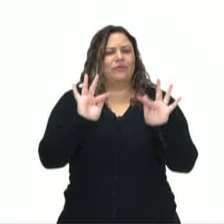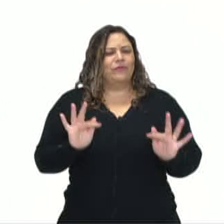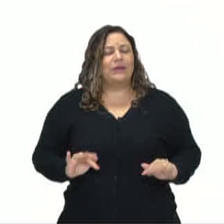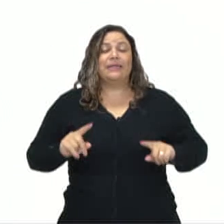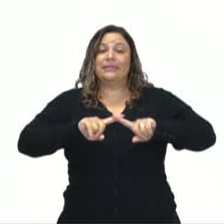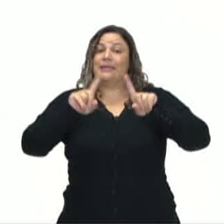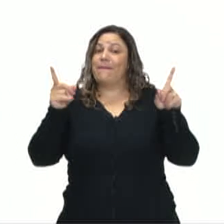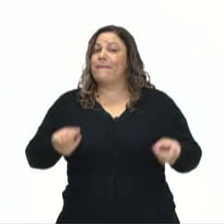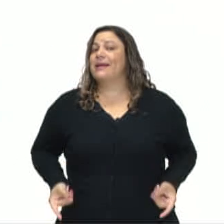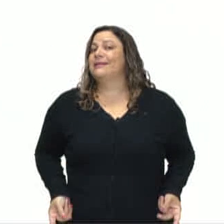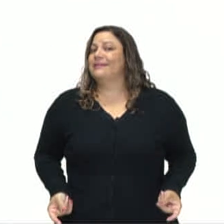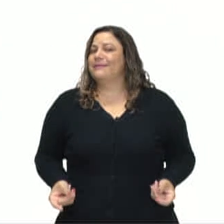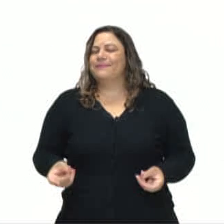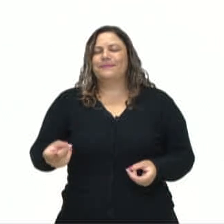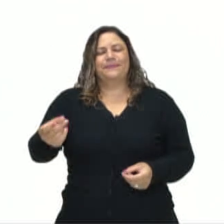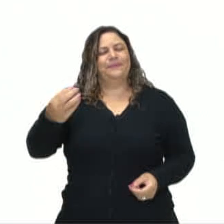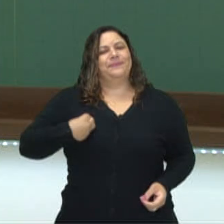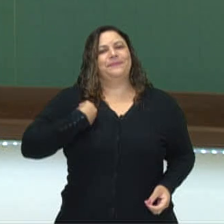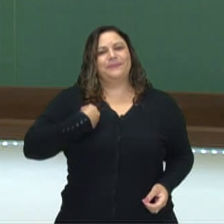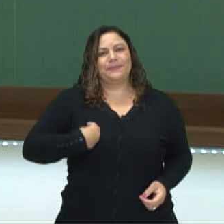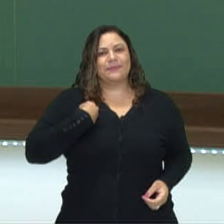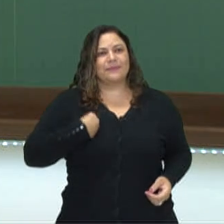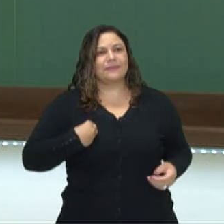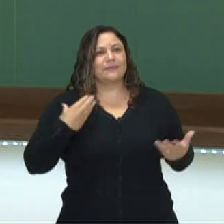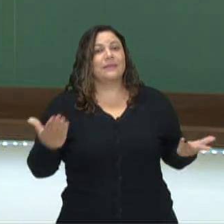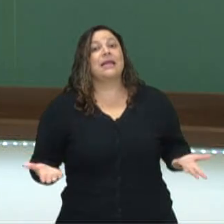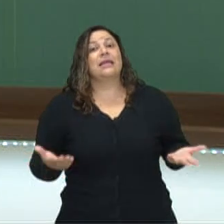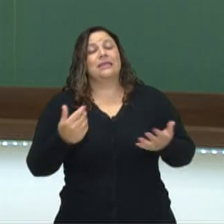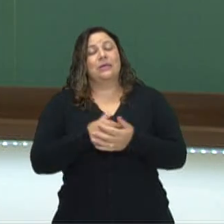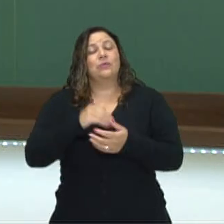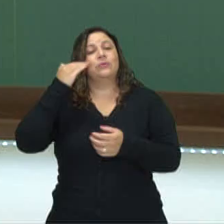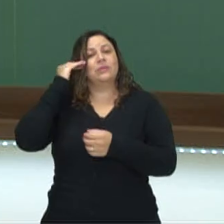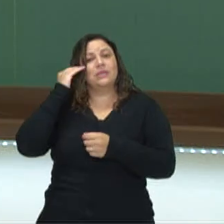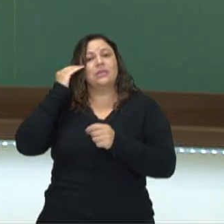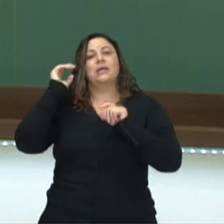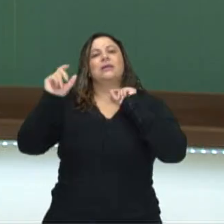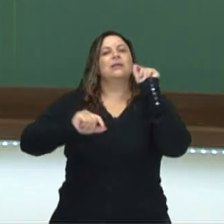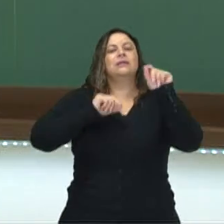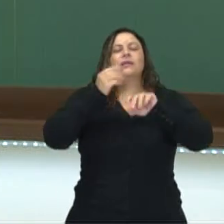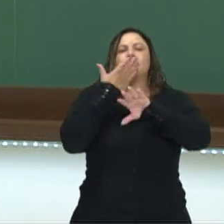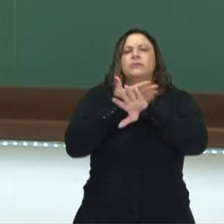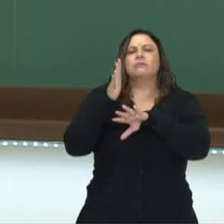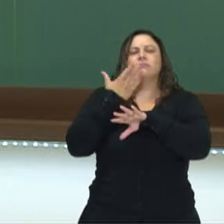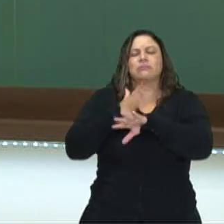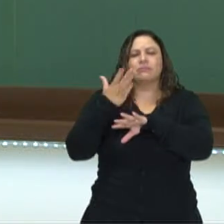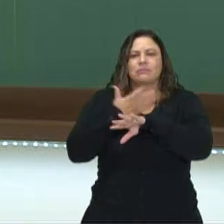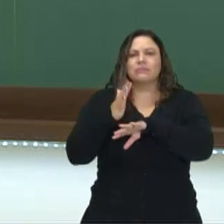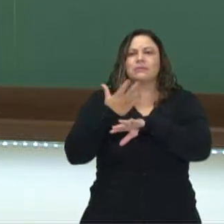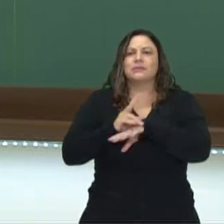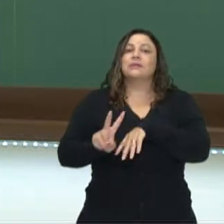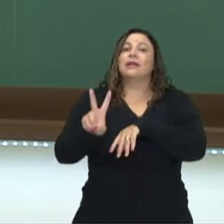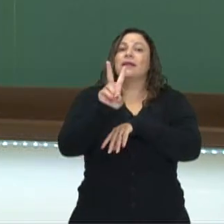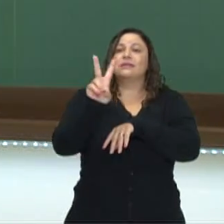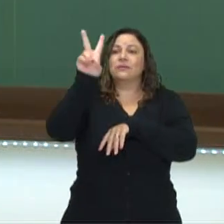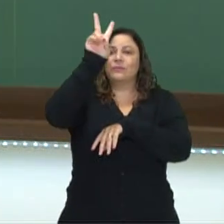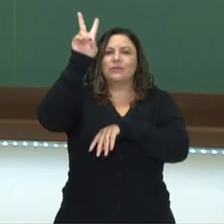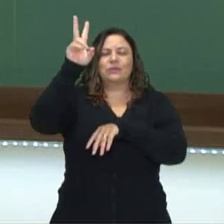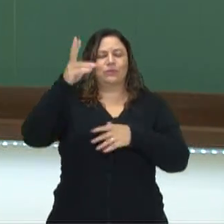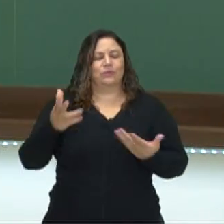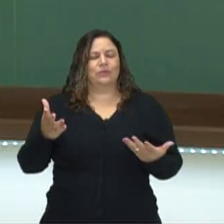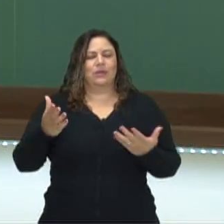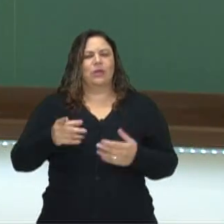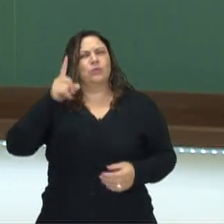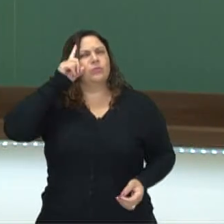felicidade para a vida toda. Então, quando nós conseguimos entender essa prática das virtudes como um